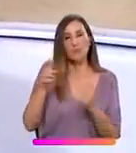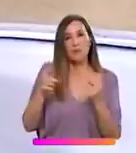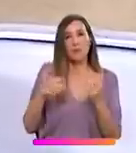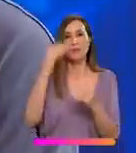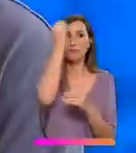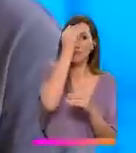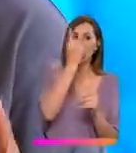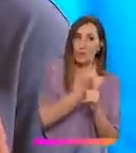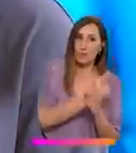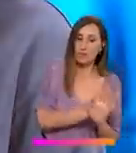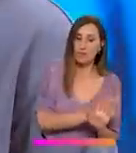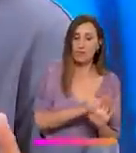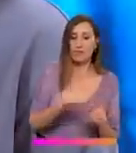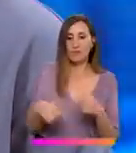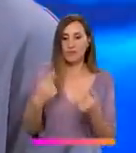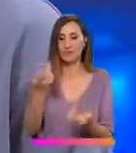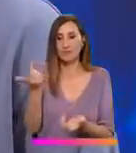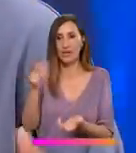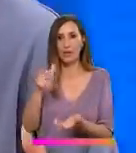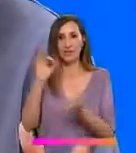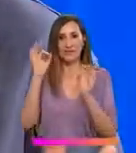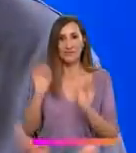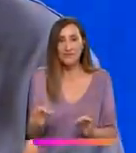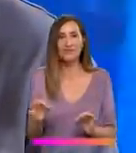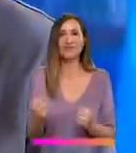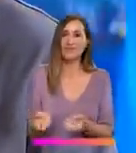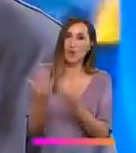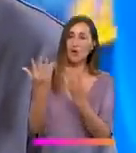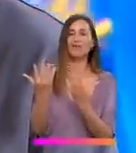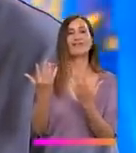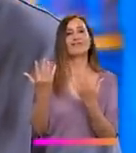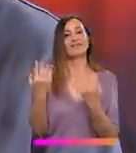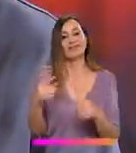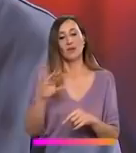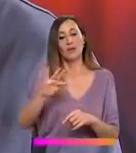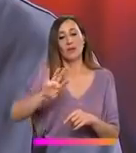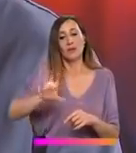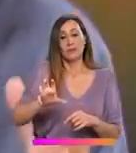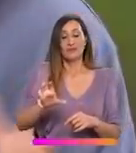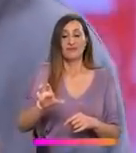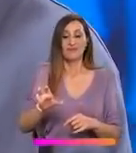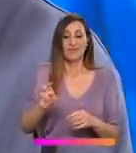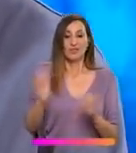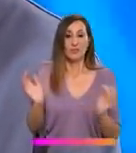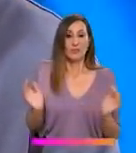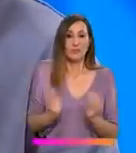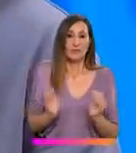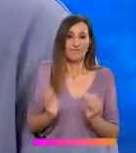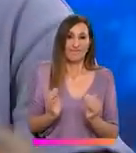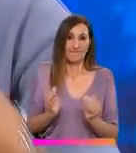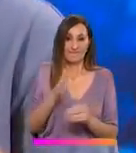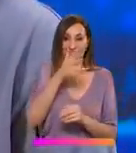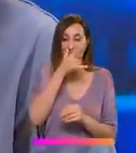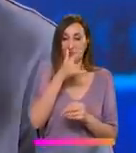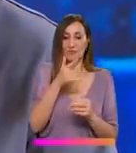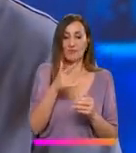sonhar até... efetivamente acontecer, há uma distância muito, muito grande, e o nosso país é um país, lá está, muito pequeno, ou seja, não há espaço